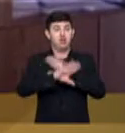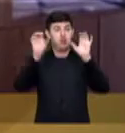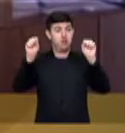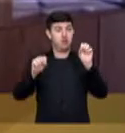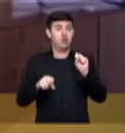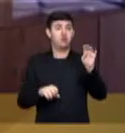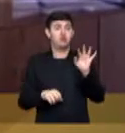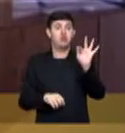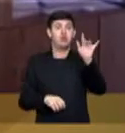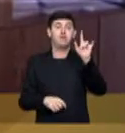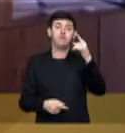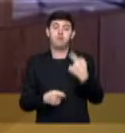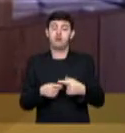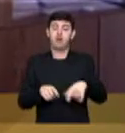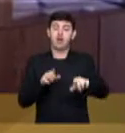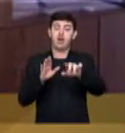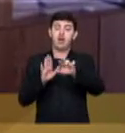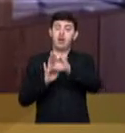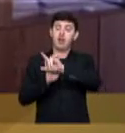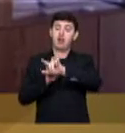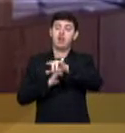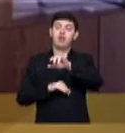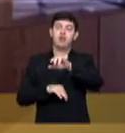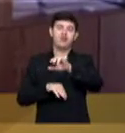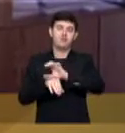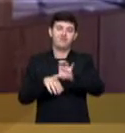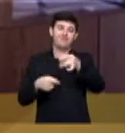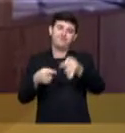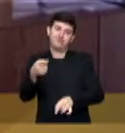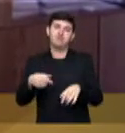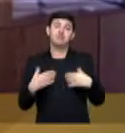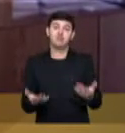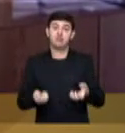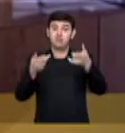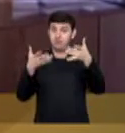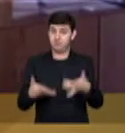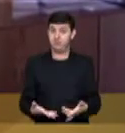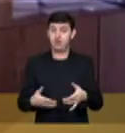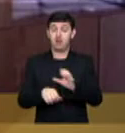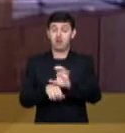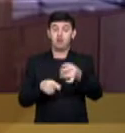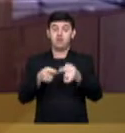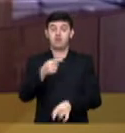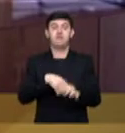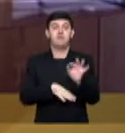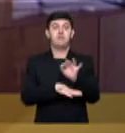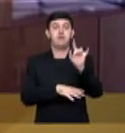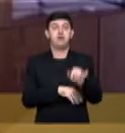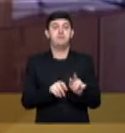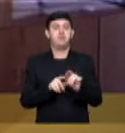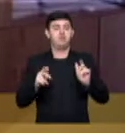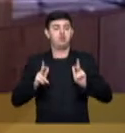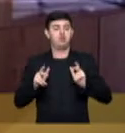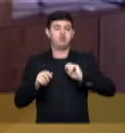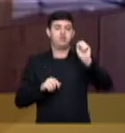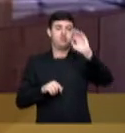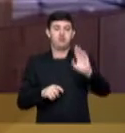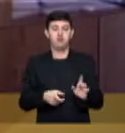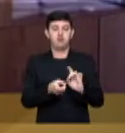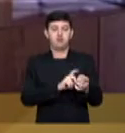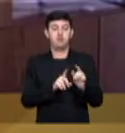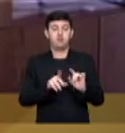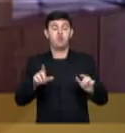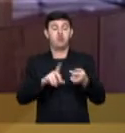pela inconstitucionalidade da norma. A inconstitucionalidade formal que se coloca, excelências, é de competência privativa da União Federal. O artigo 22,